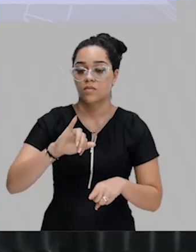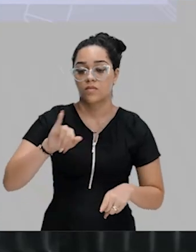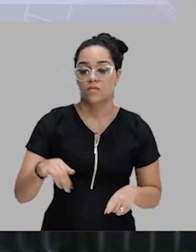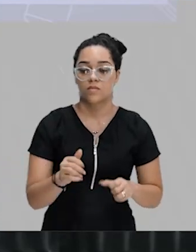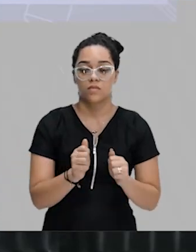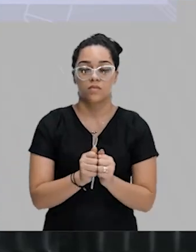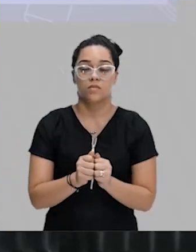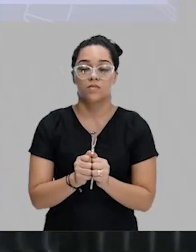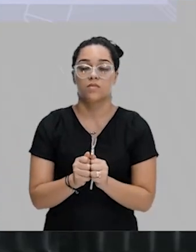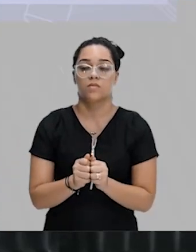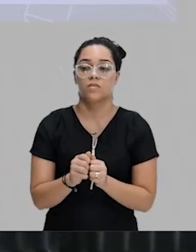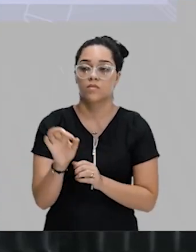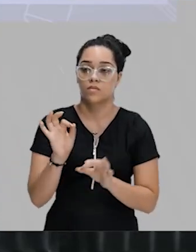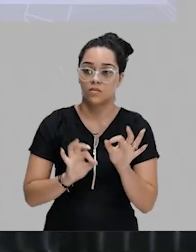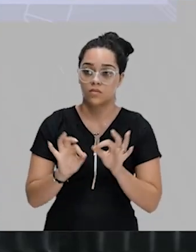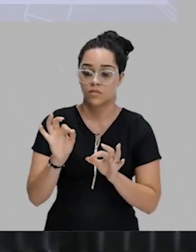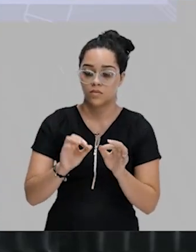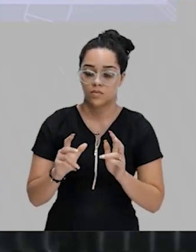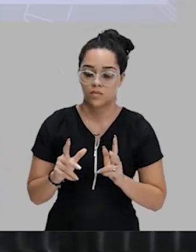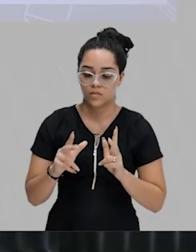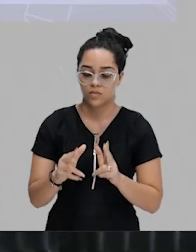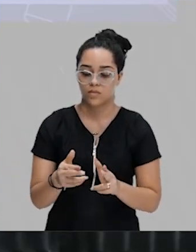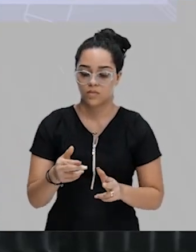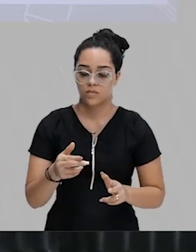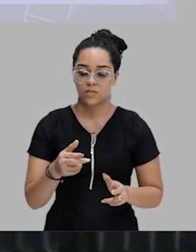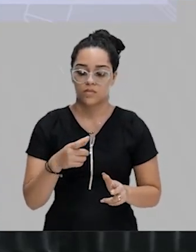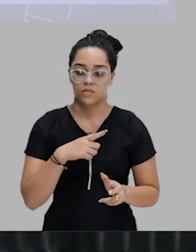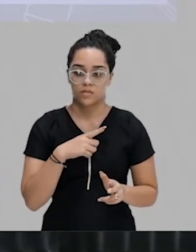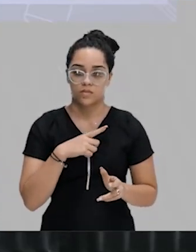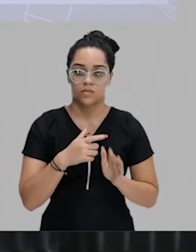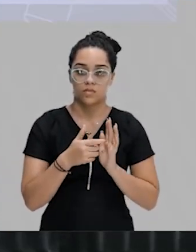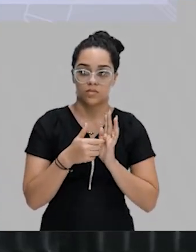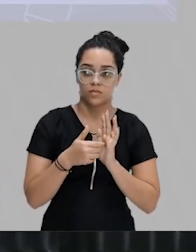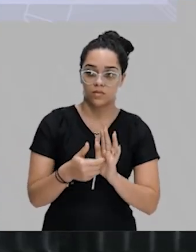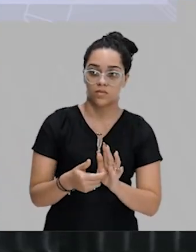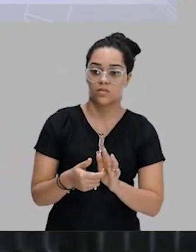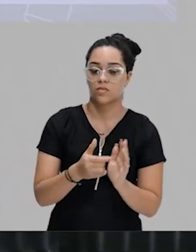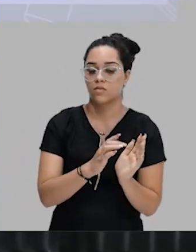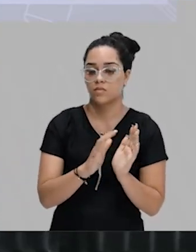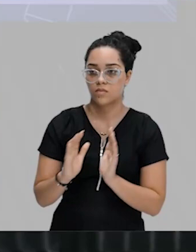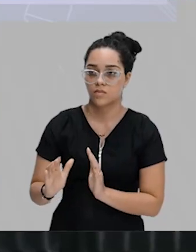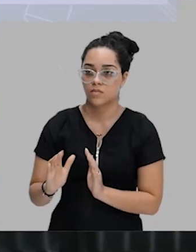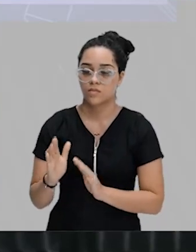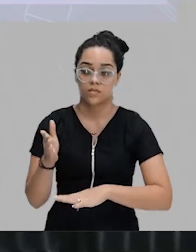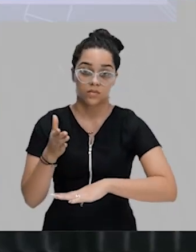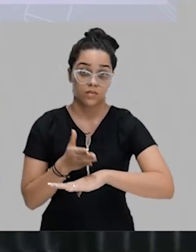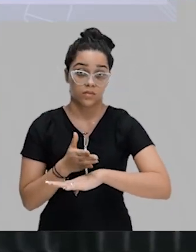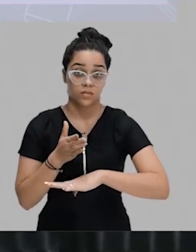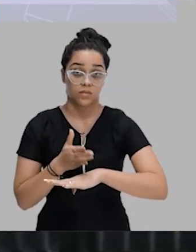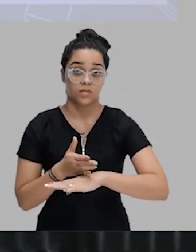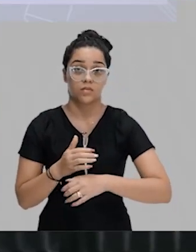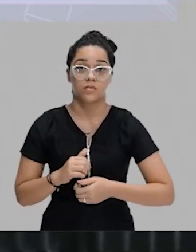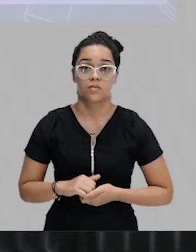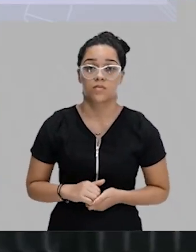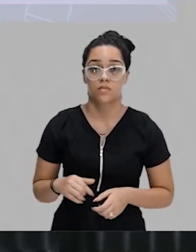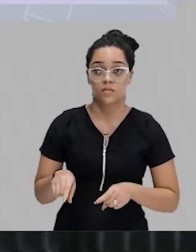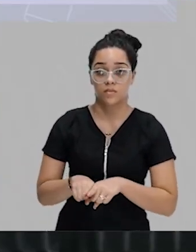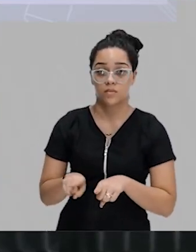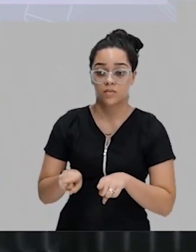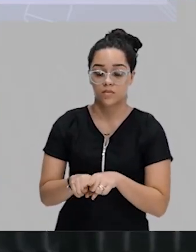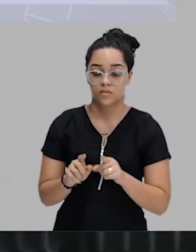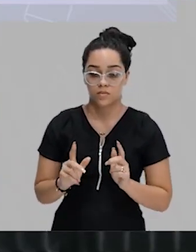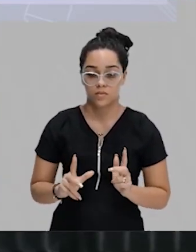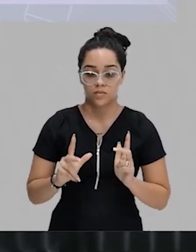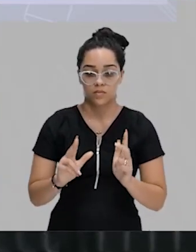classe dominante, manter ela na mesma posição de destaque que ela tinha durante a Idade Média. E, ao mesmo